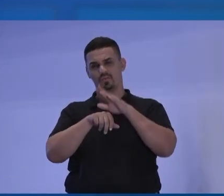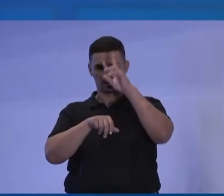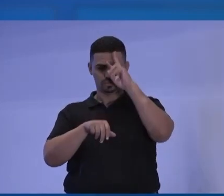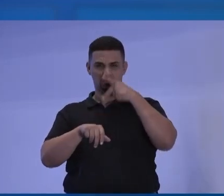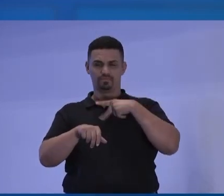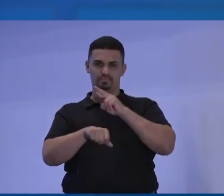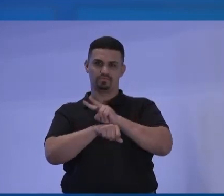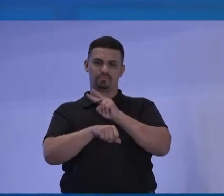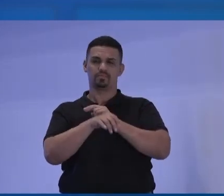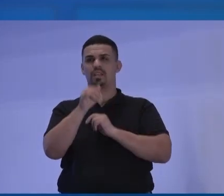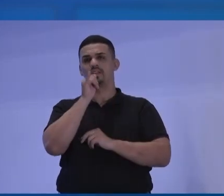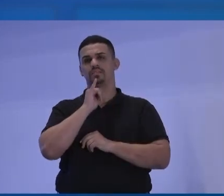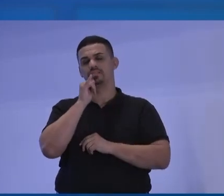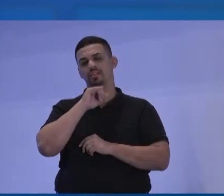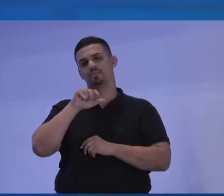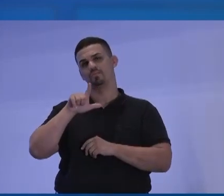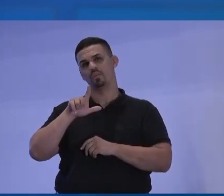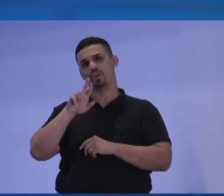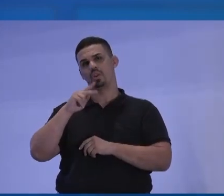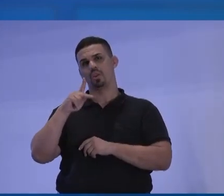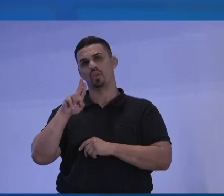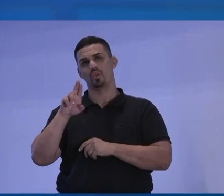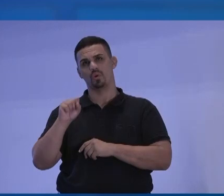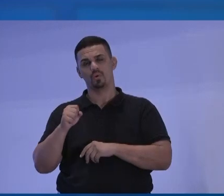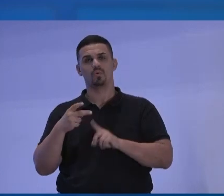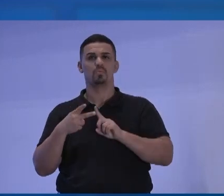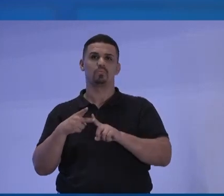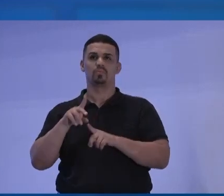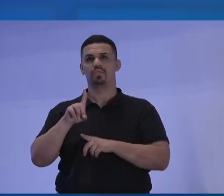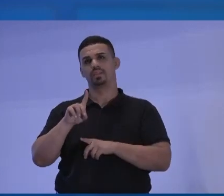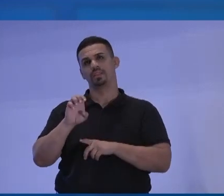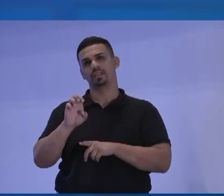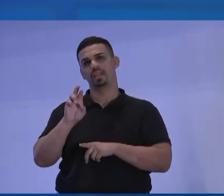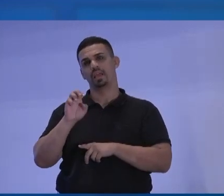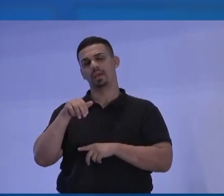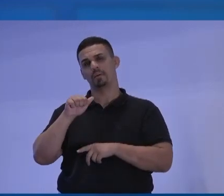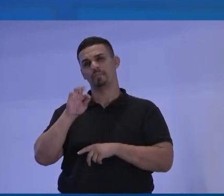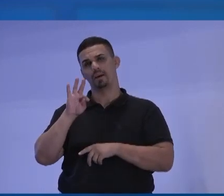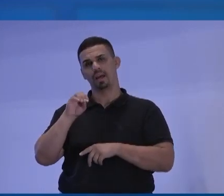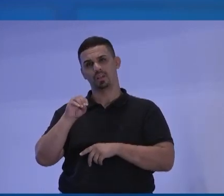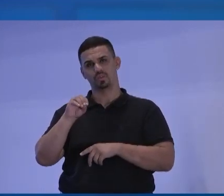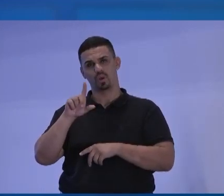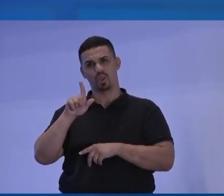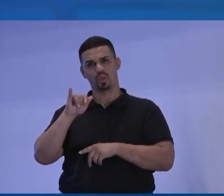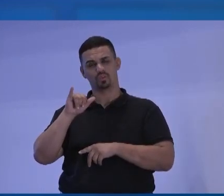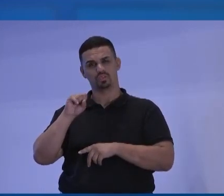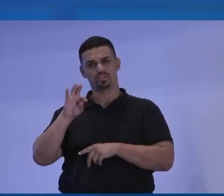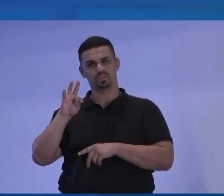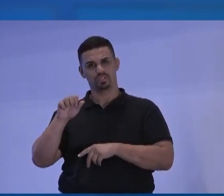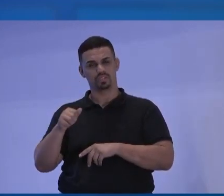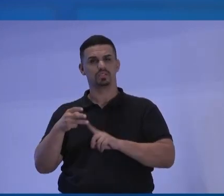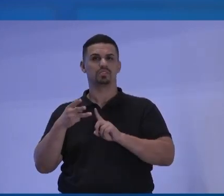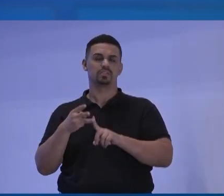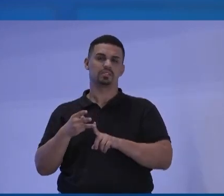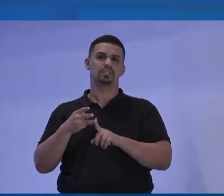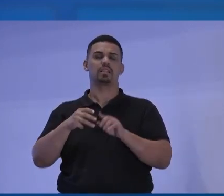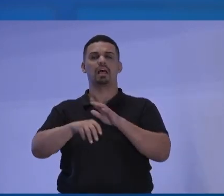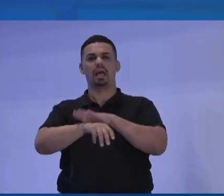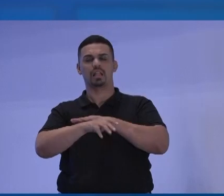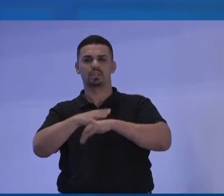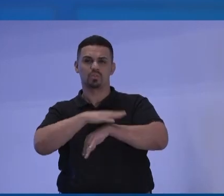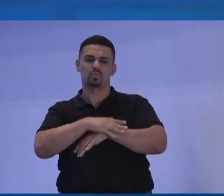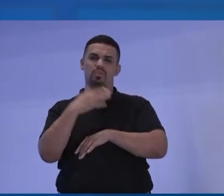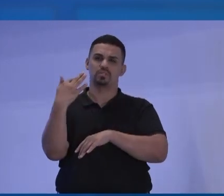lúpus sistêmico, como a dermatomiosite, como a artrite reumatoide, a fibromialgia,